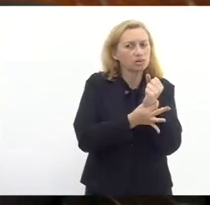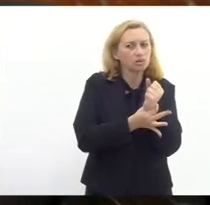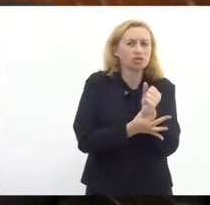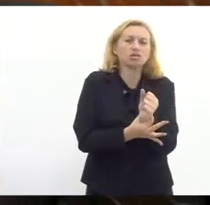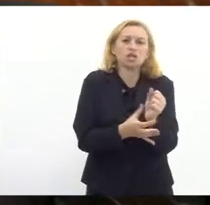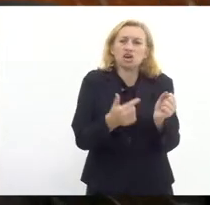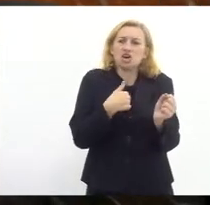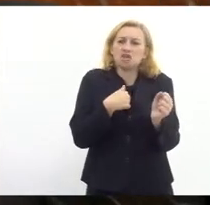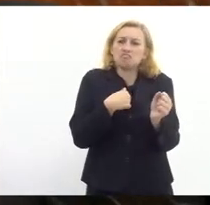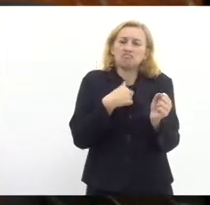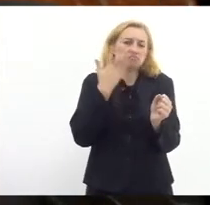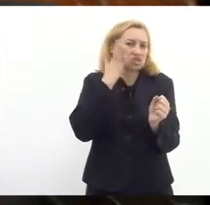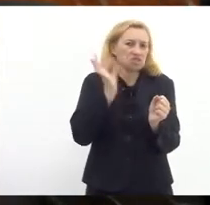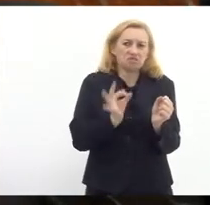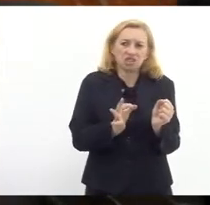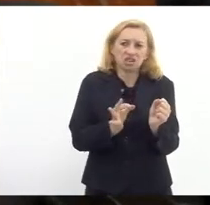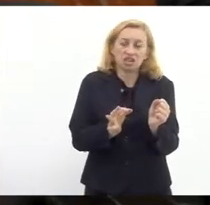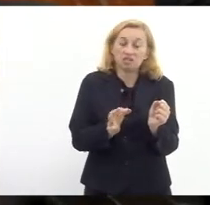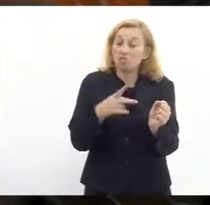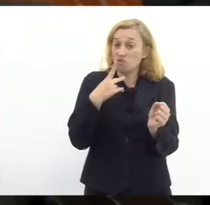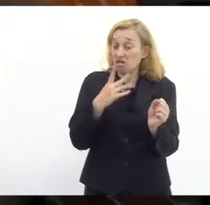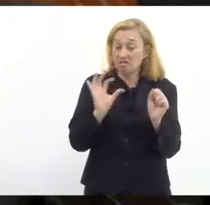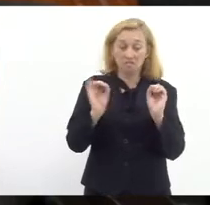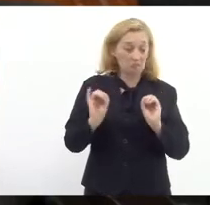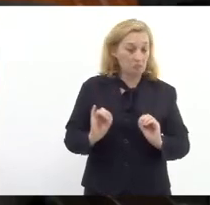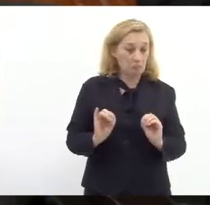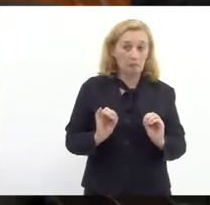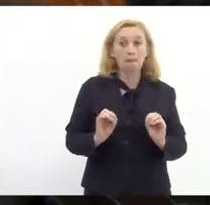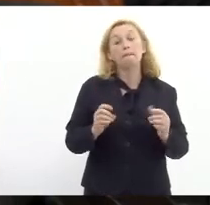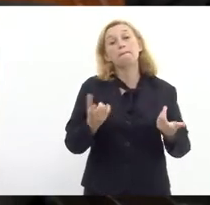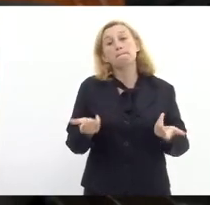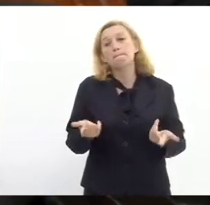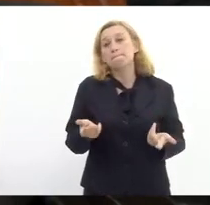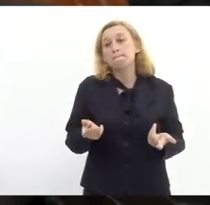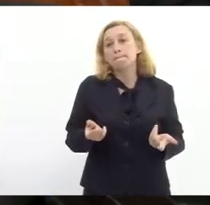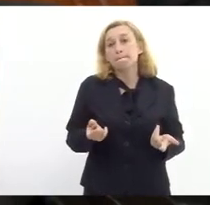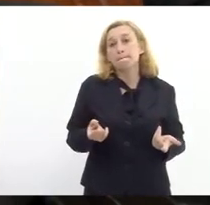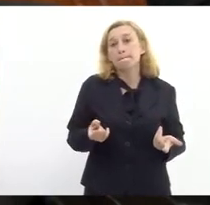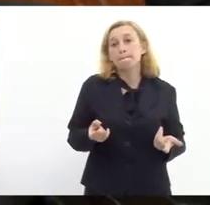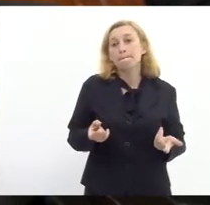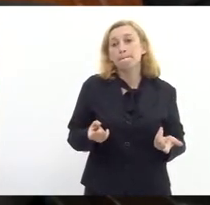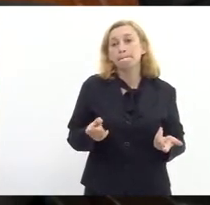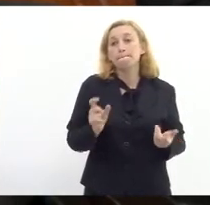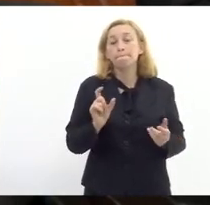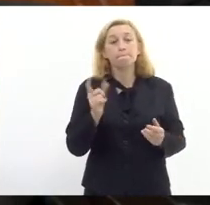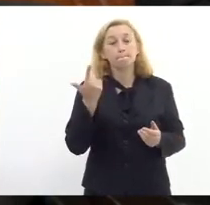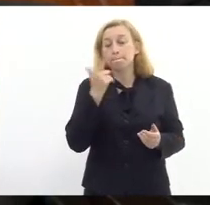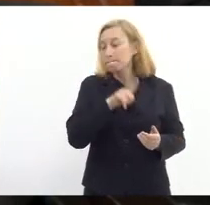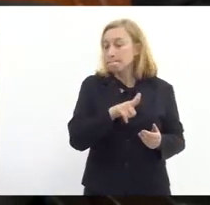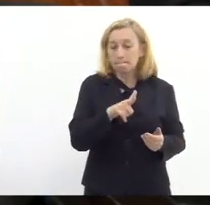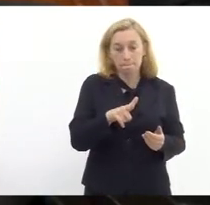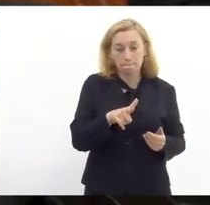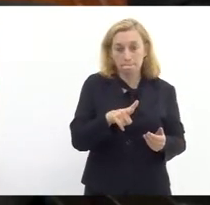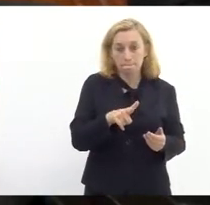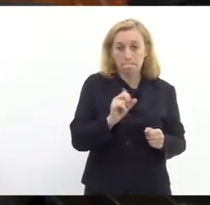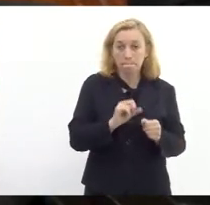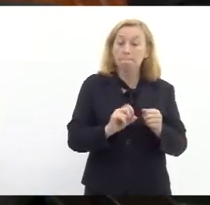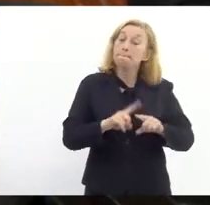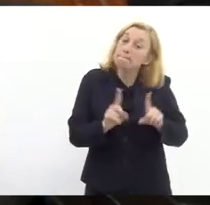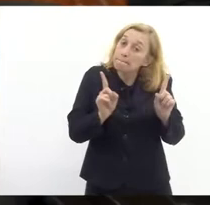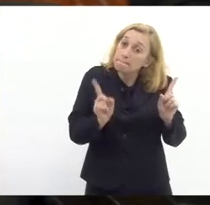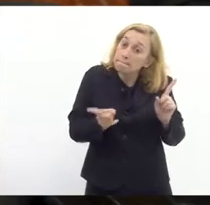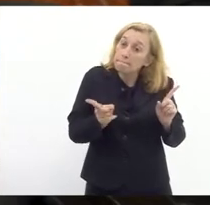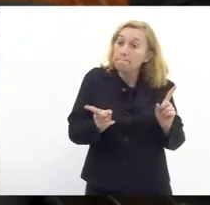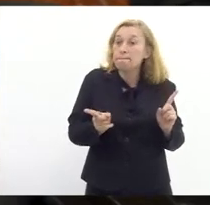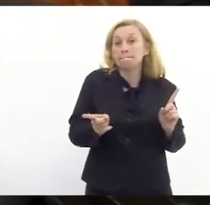sou especialista na área, eu não vou me atrever a dizer o que não conseguiu ser feito, mas